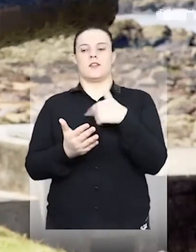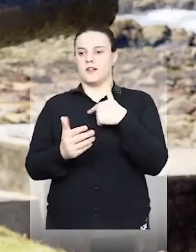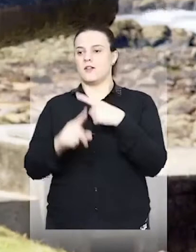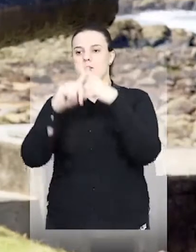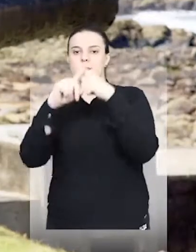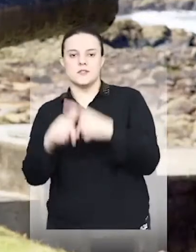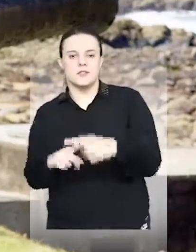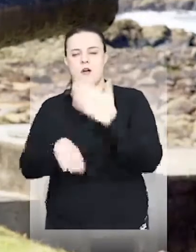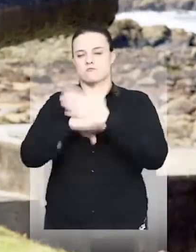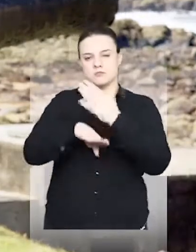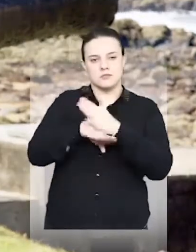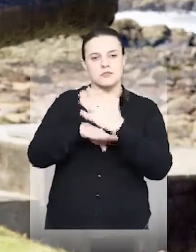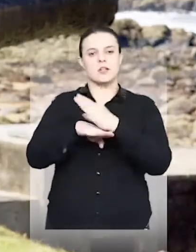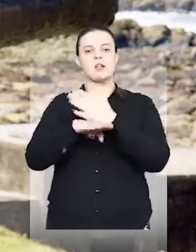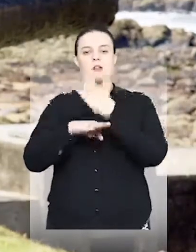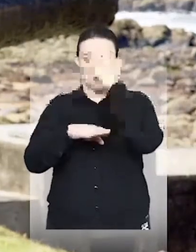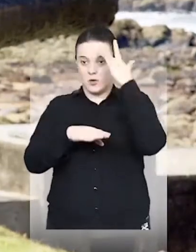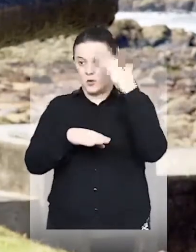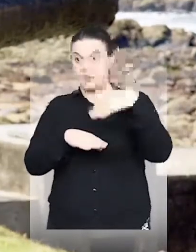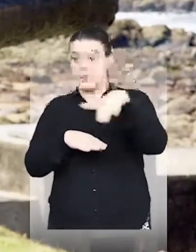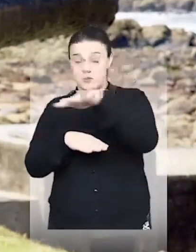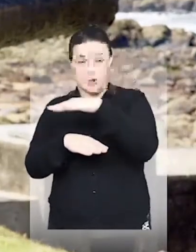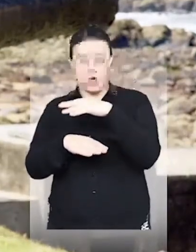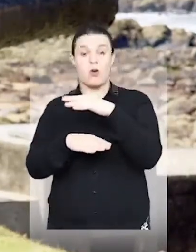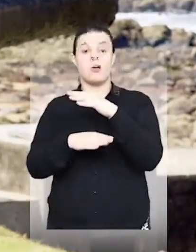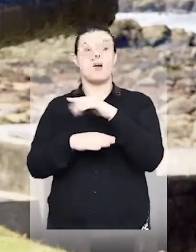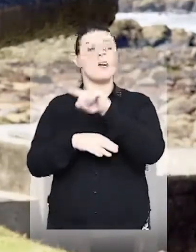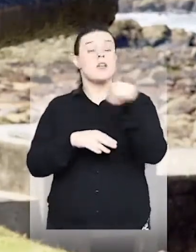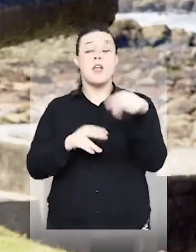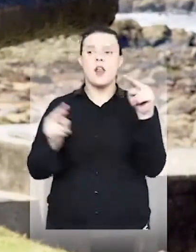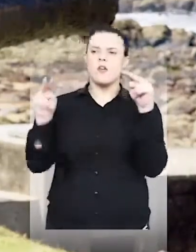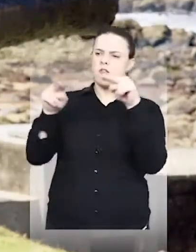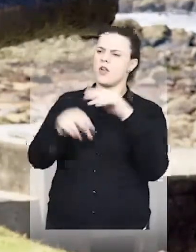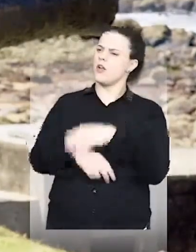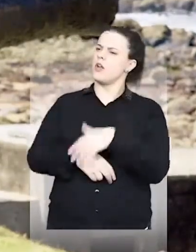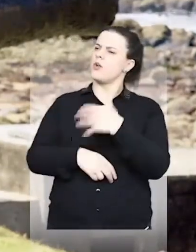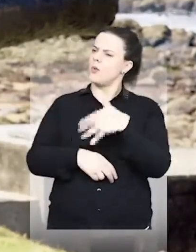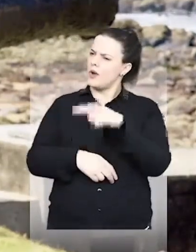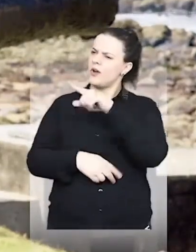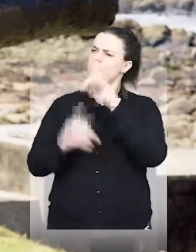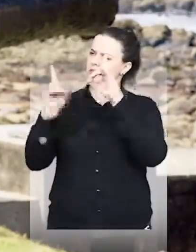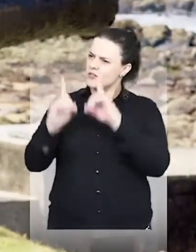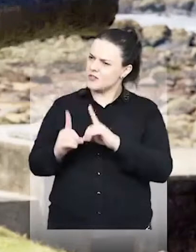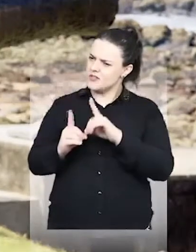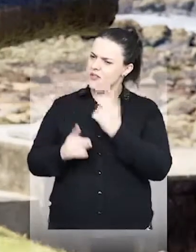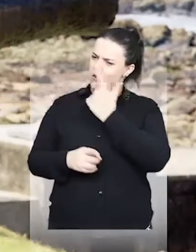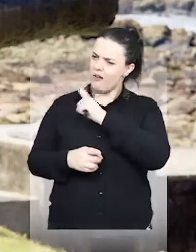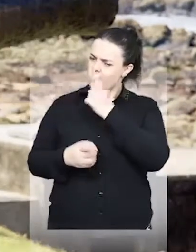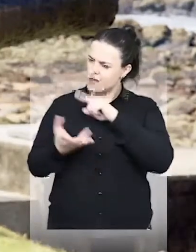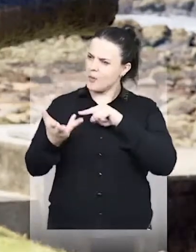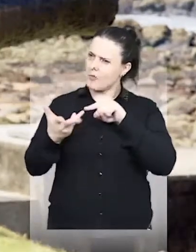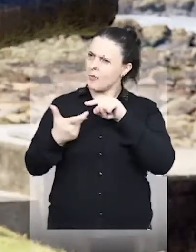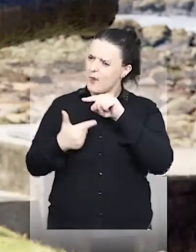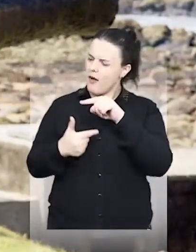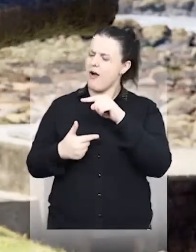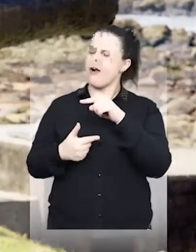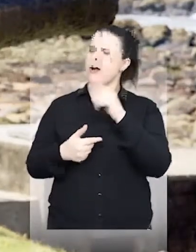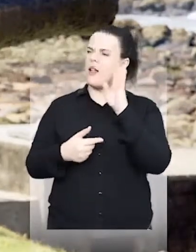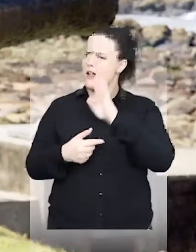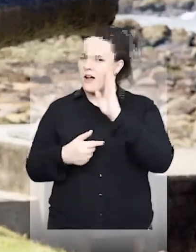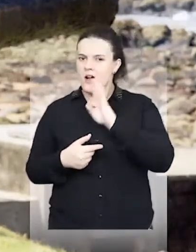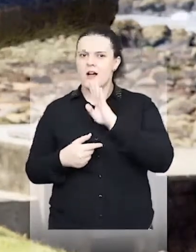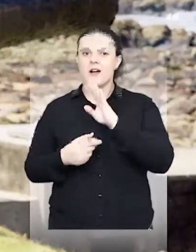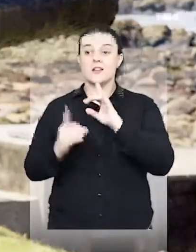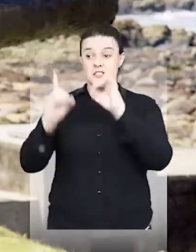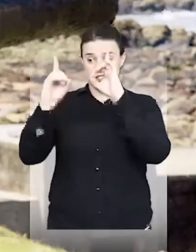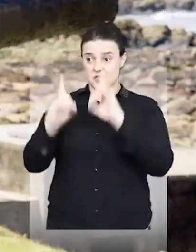praticando numa competição ou está treinando com pessoas convencionais e elas verem que, pô, você é deficiente e você consegue correr.